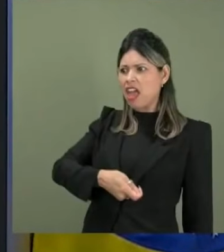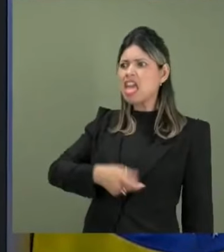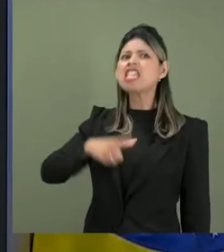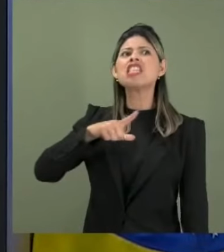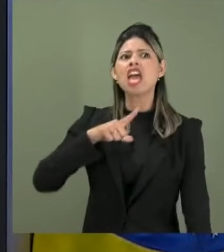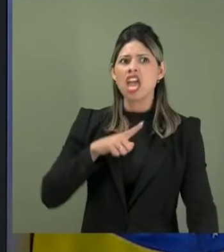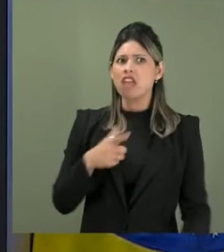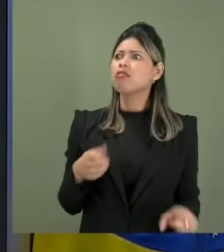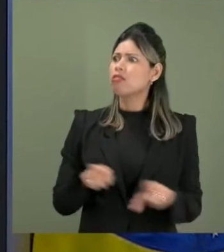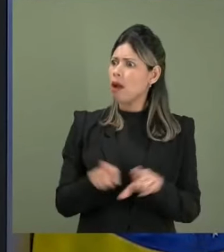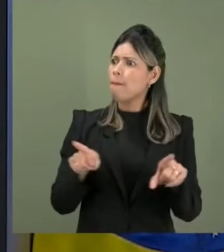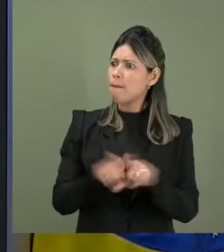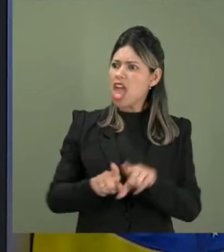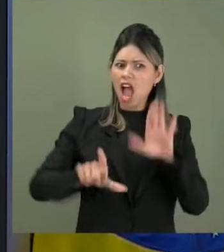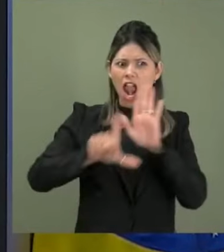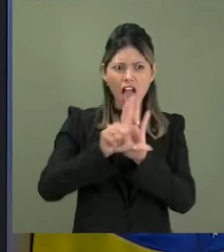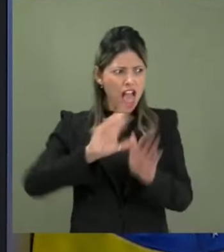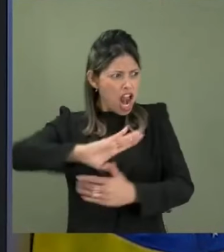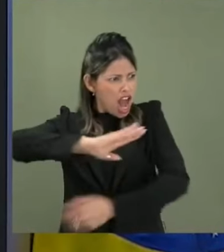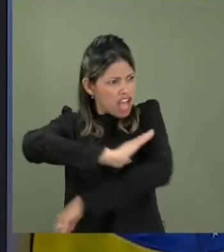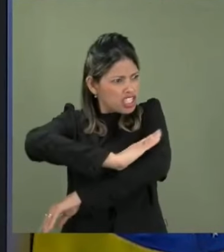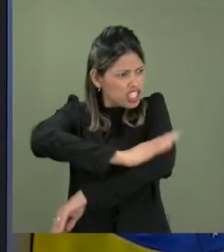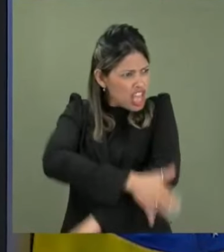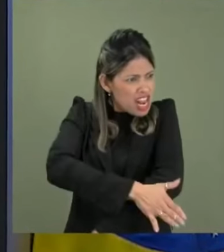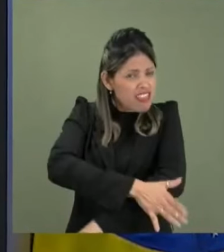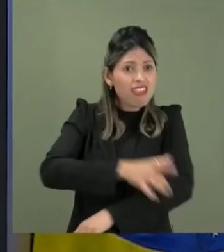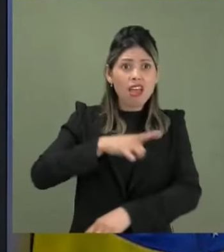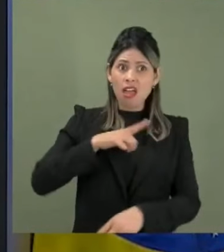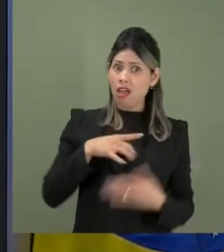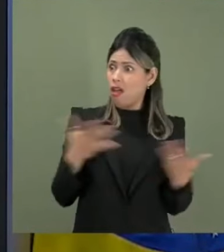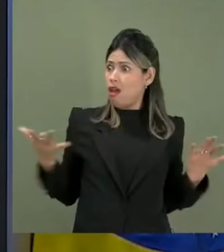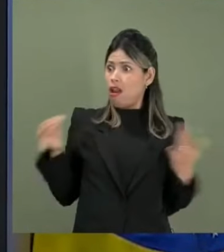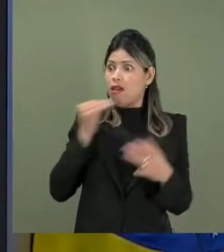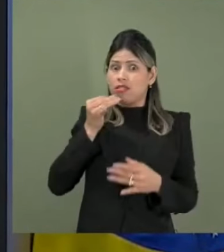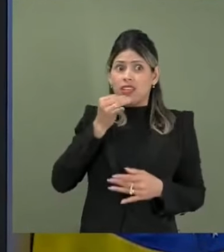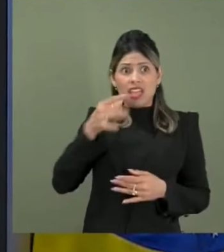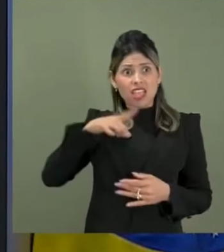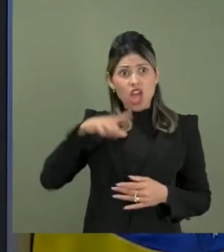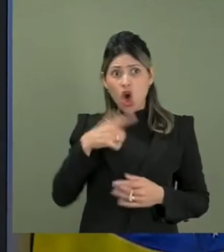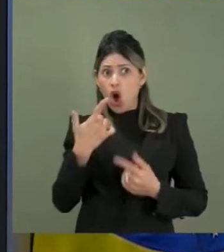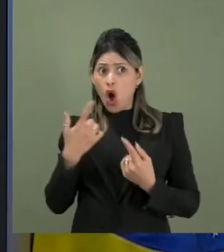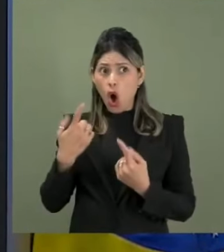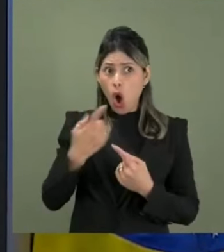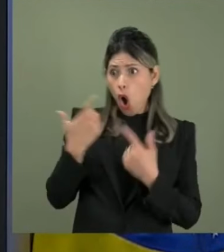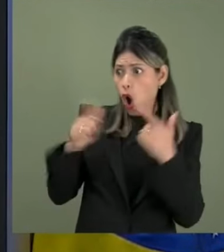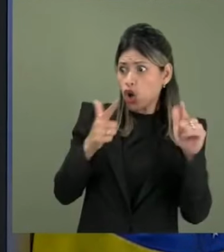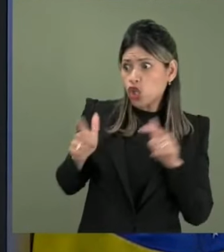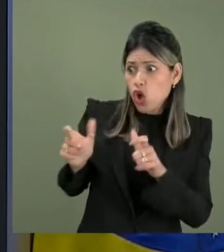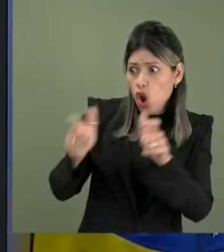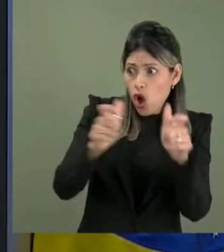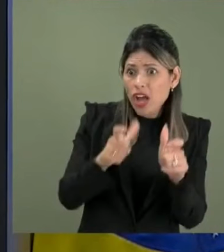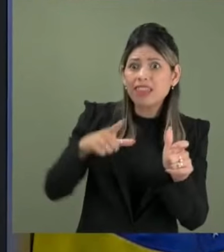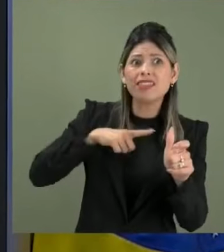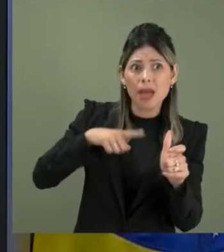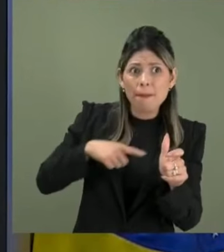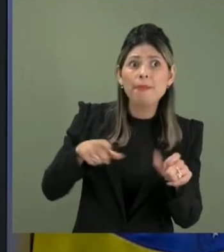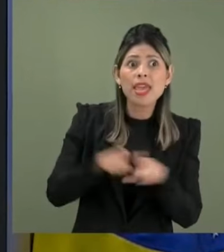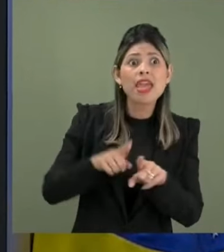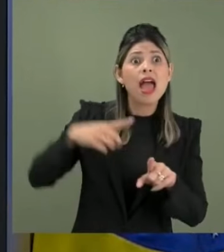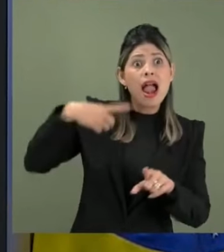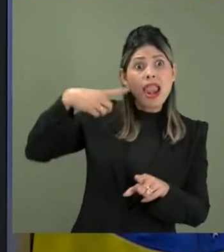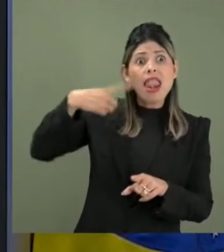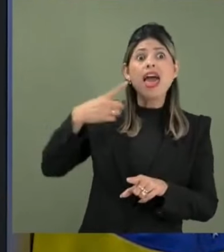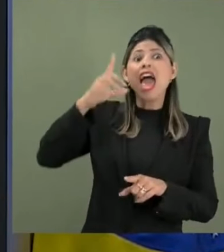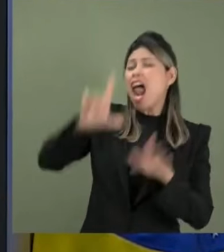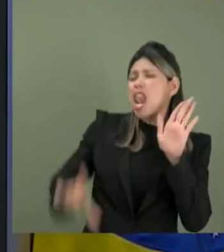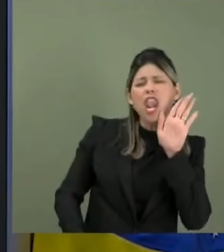como a lei dos racial de Nuremberg, por exemplo, perfeitamente revogáveis, logo mais foram inclusive revogadas, tem uma lei